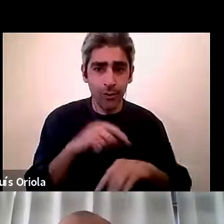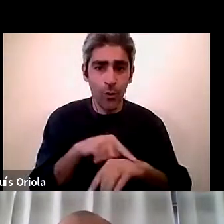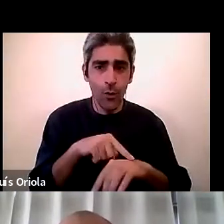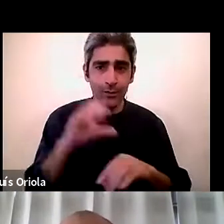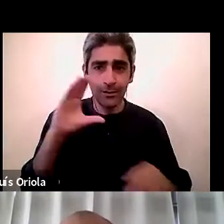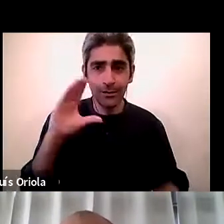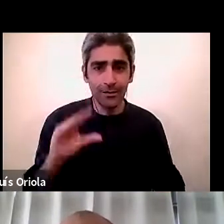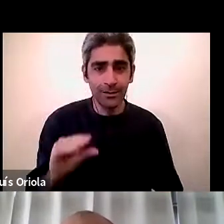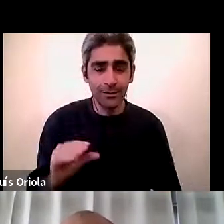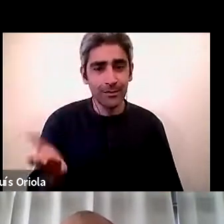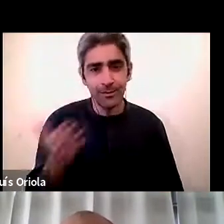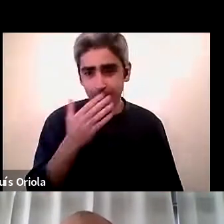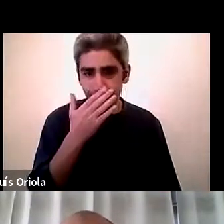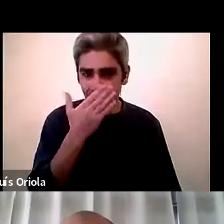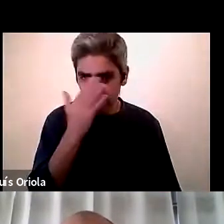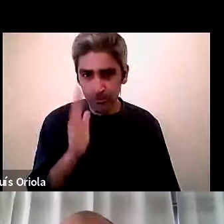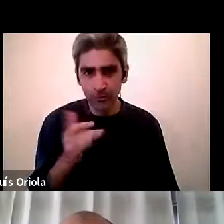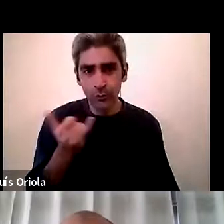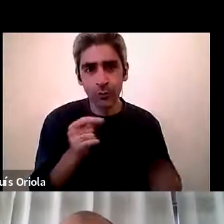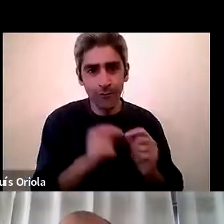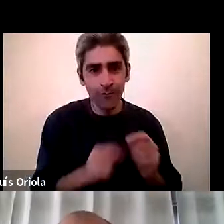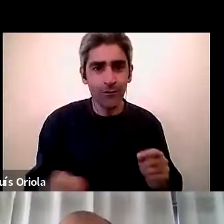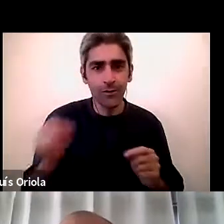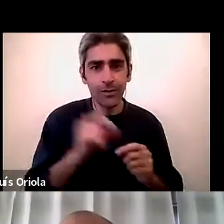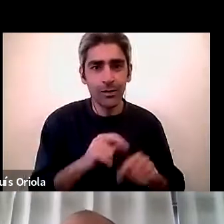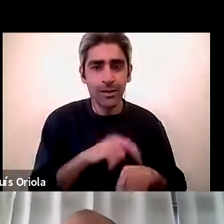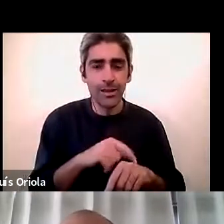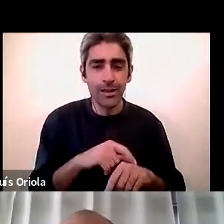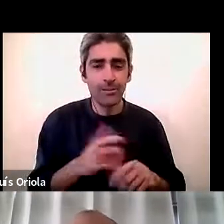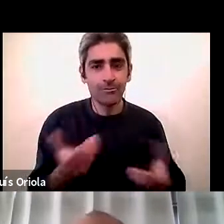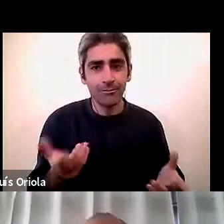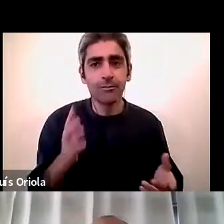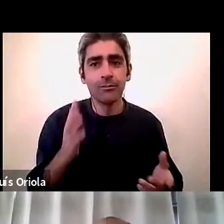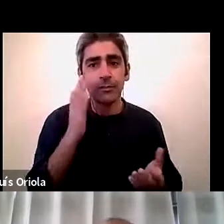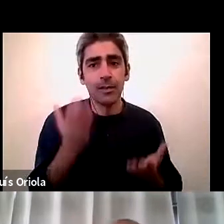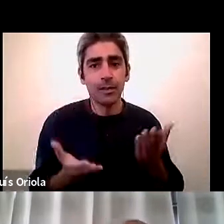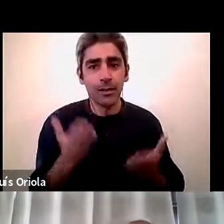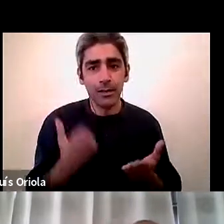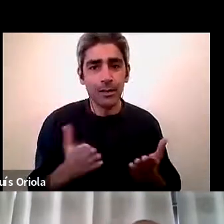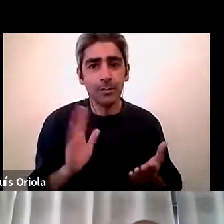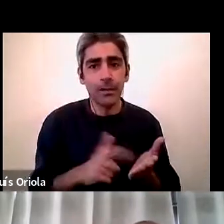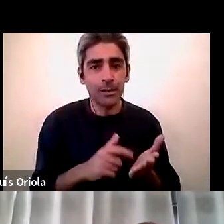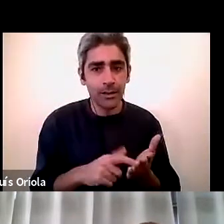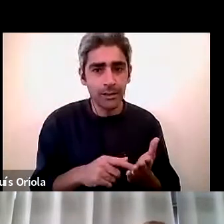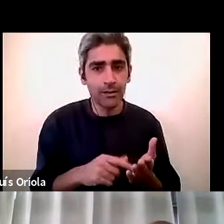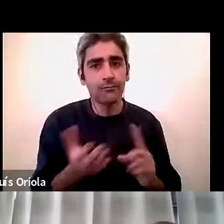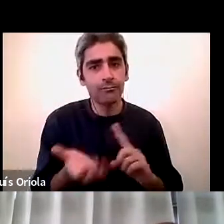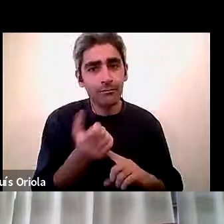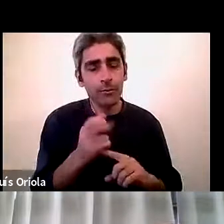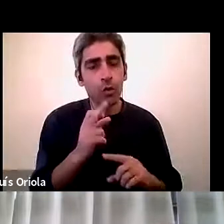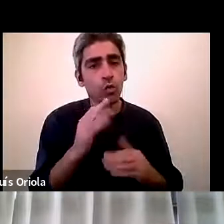roda. Não, vamos para uma segunda ronda. Pois, para haver equilíbrio é necessário identificar as